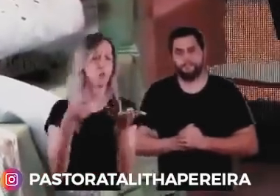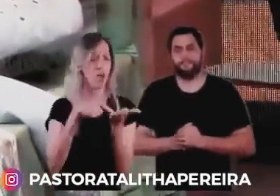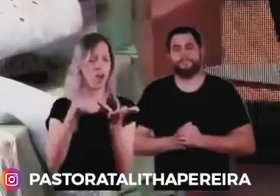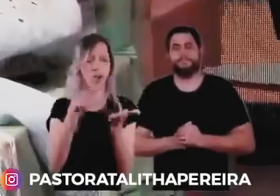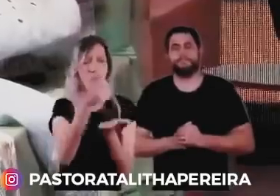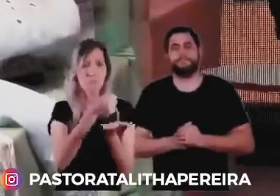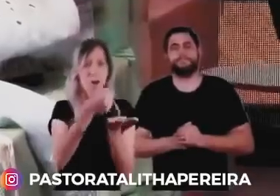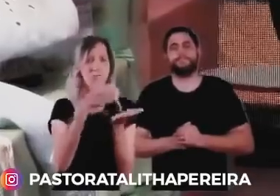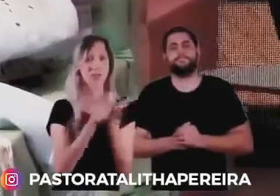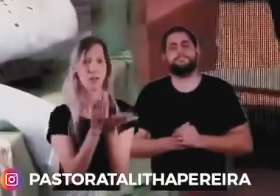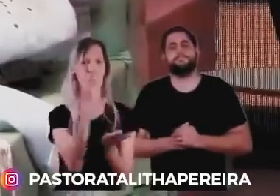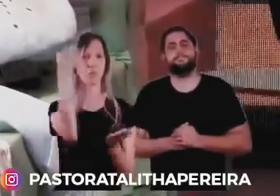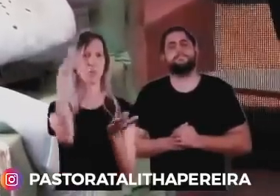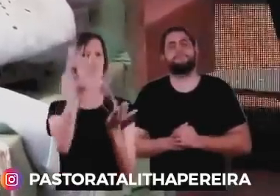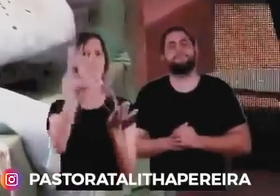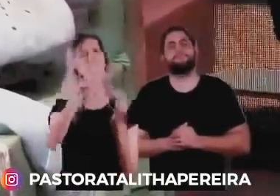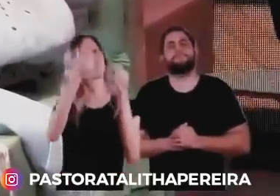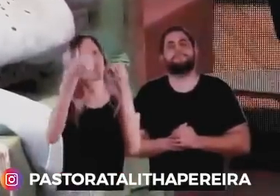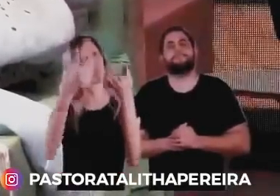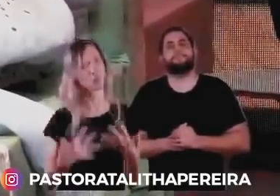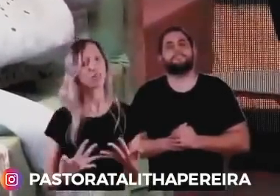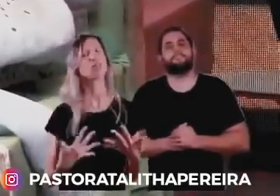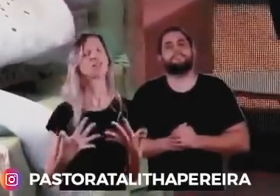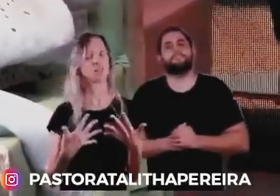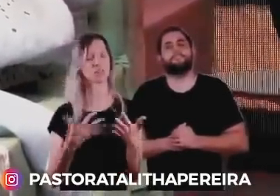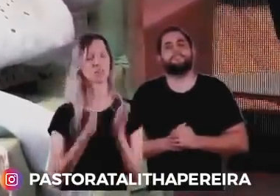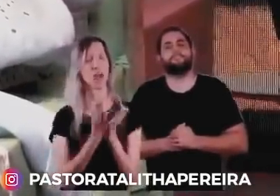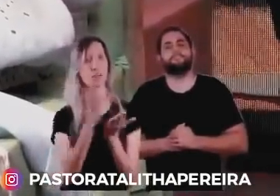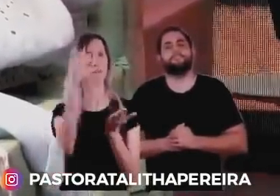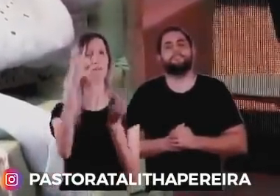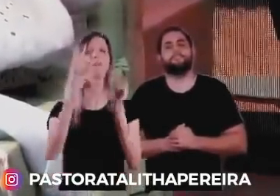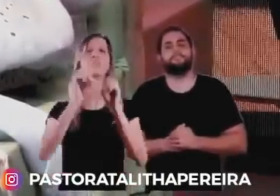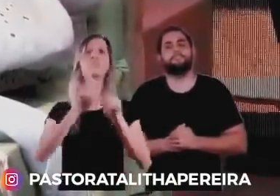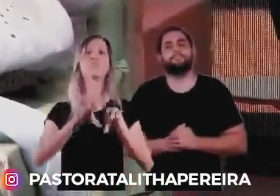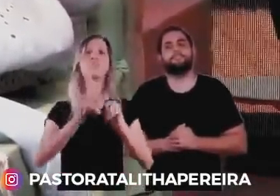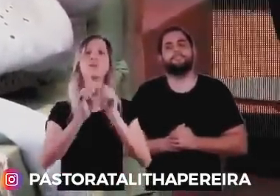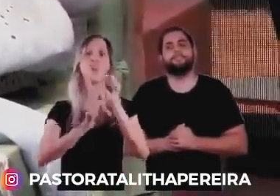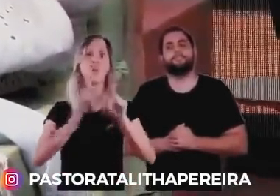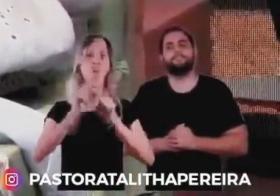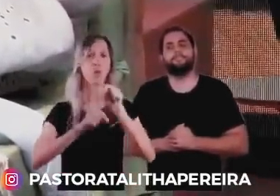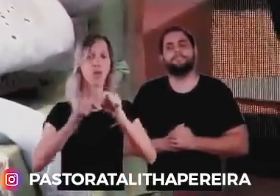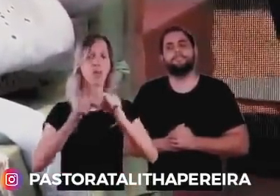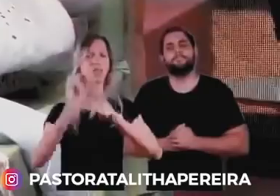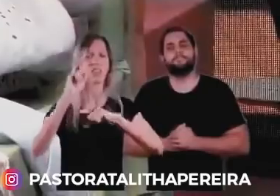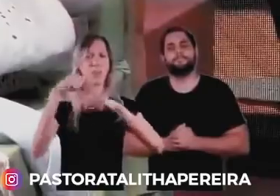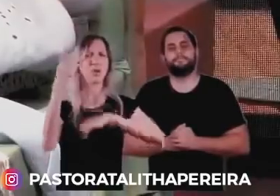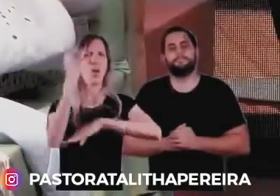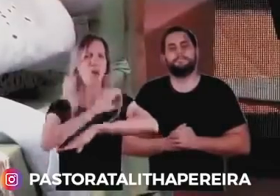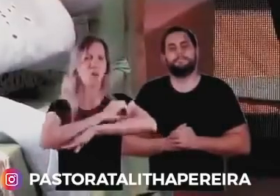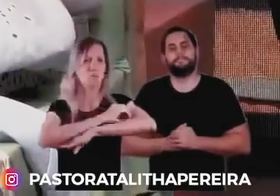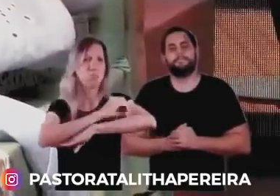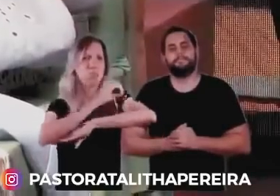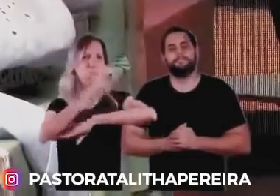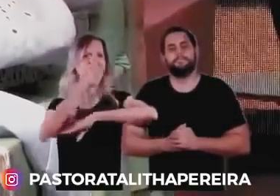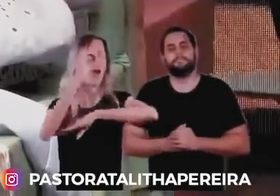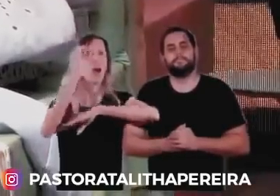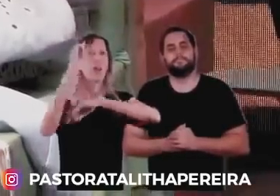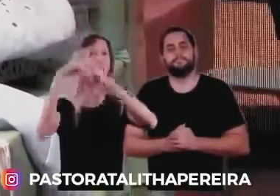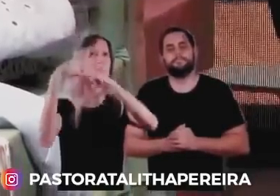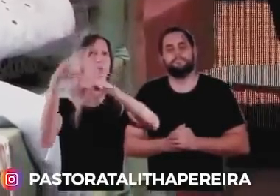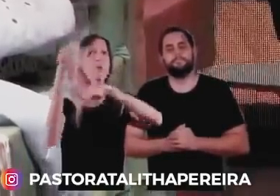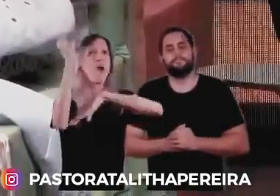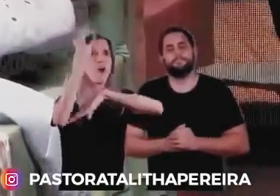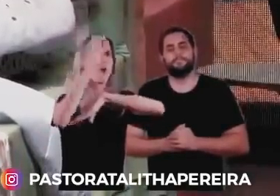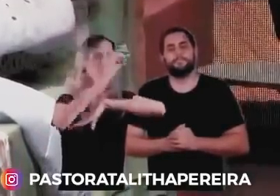a Bíblia nos diz isso, né? A Bíblia nos ensina, não deixe o sol se pôr sobre a vossa ira, ou seja, não amanheça,